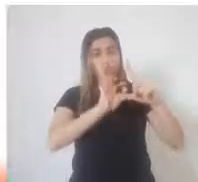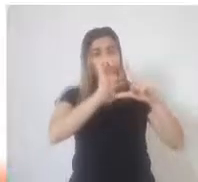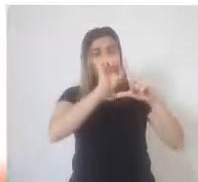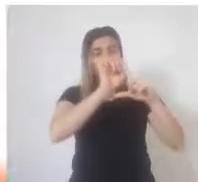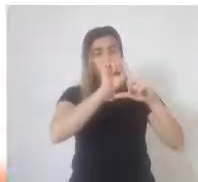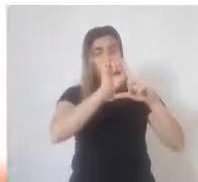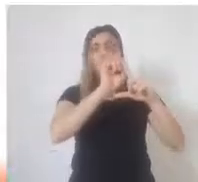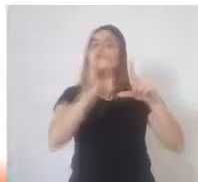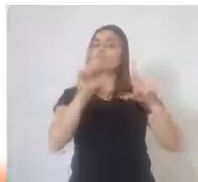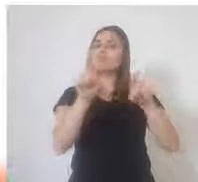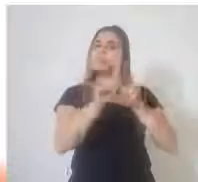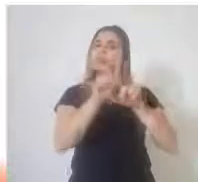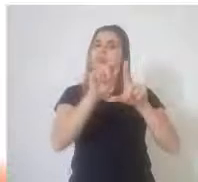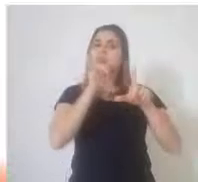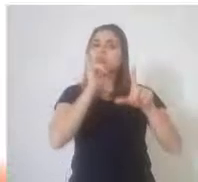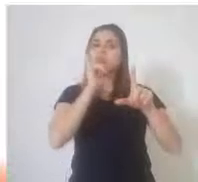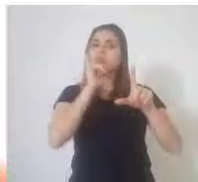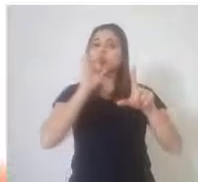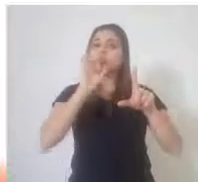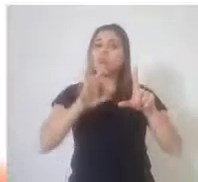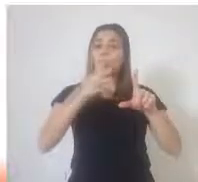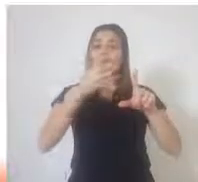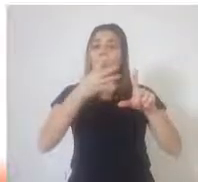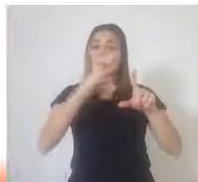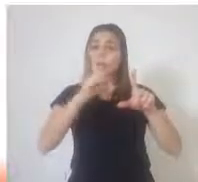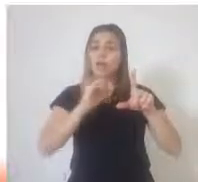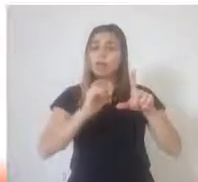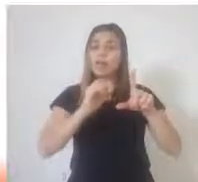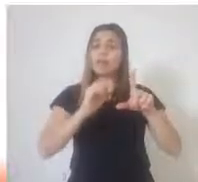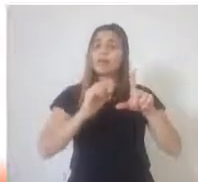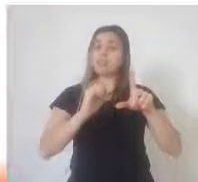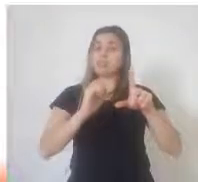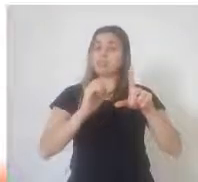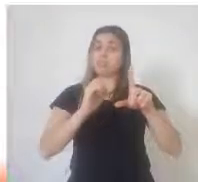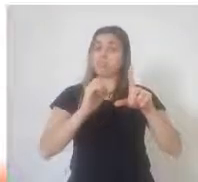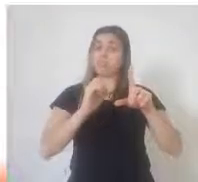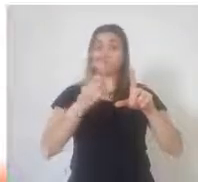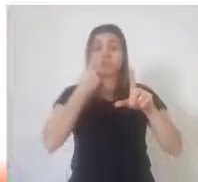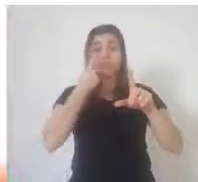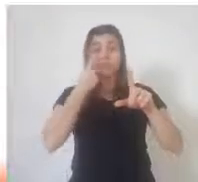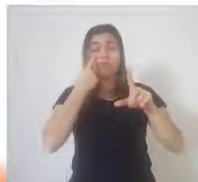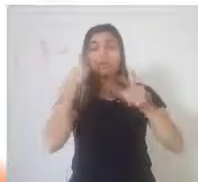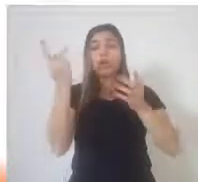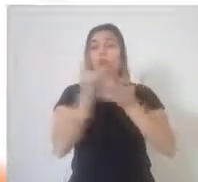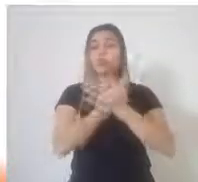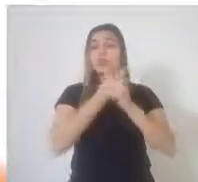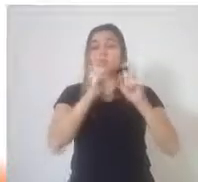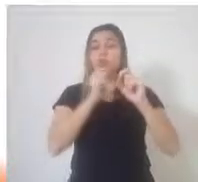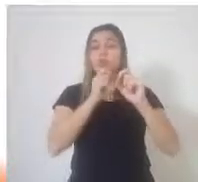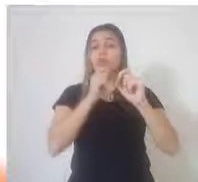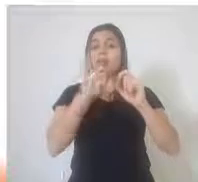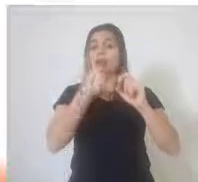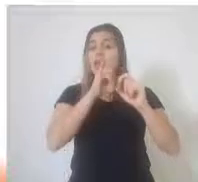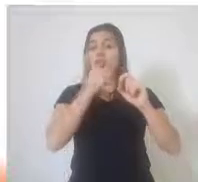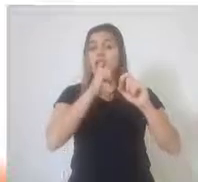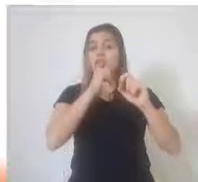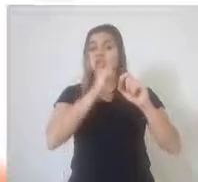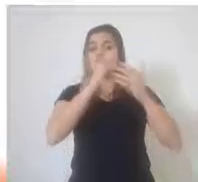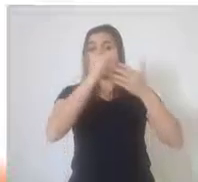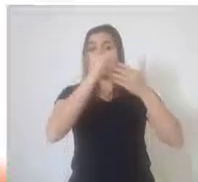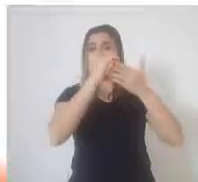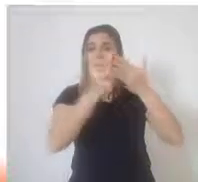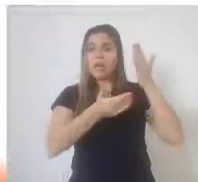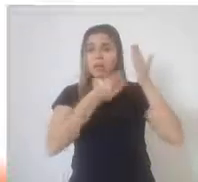agregar dentro da sua biomassa, dentro das suas moléculas, 40 quilocalorias. Veja, é uma perda de